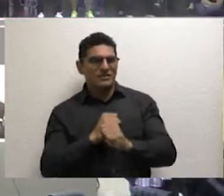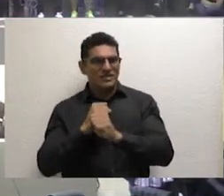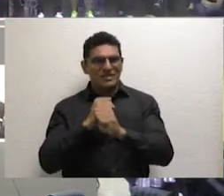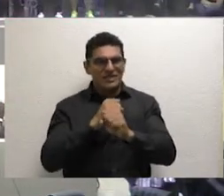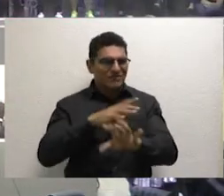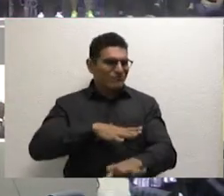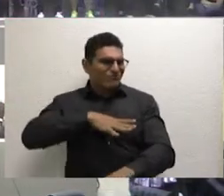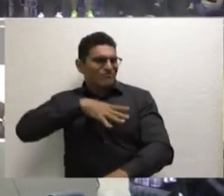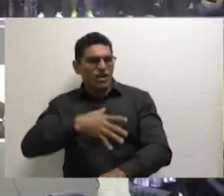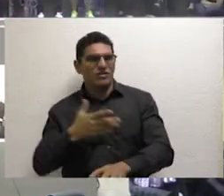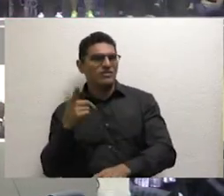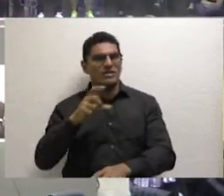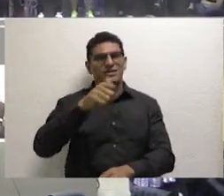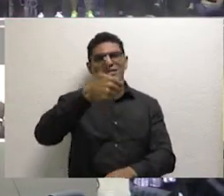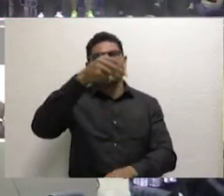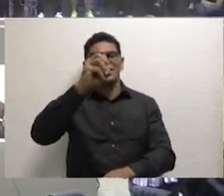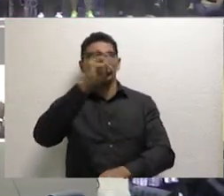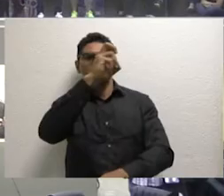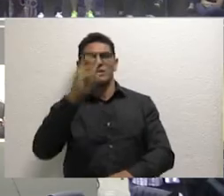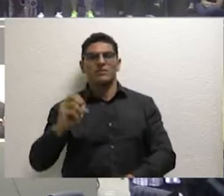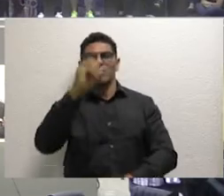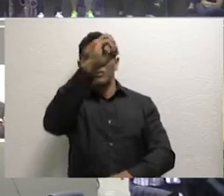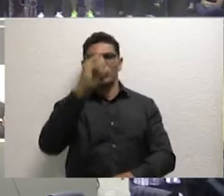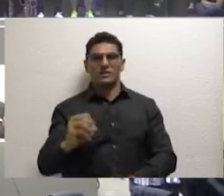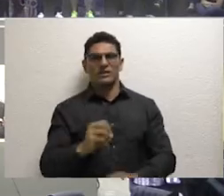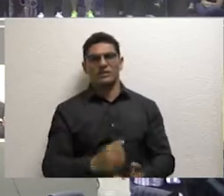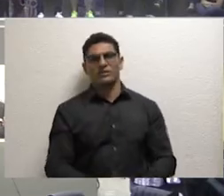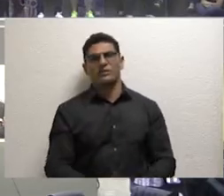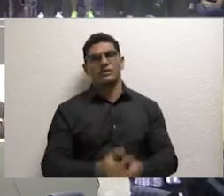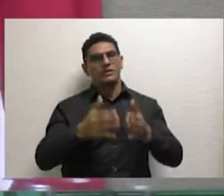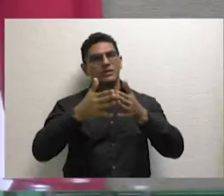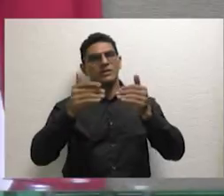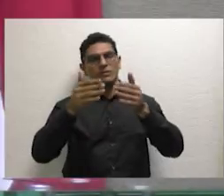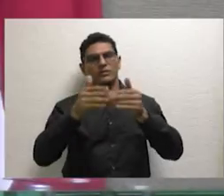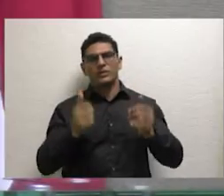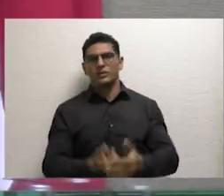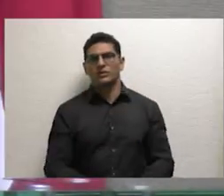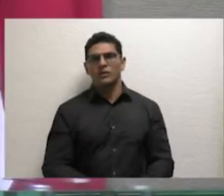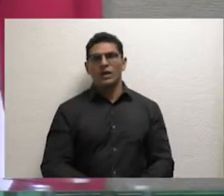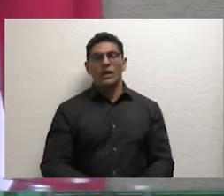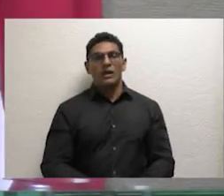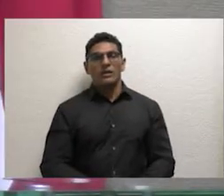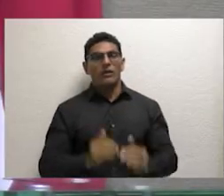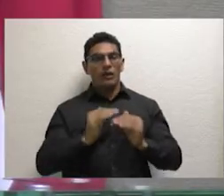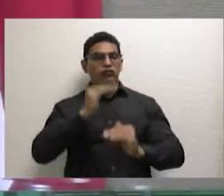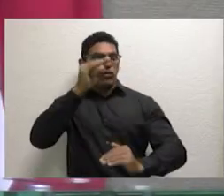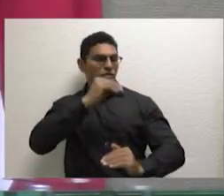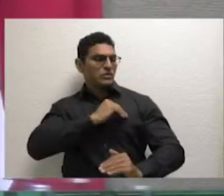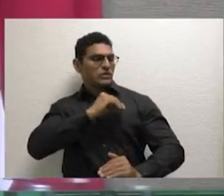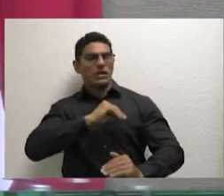esse reajuste de 15% que estamos pedindo não é um reajuste injusto